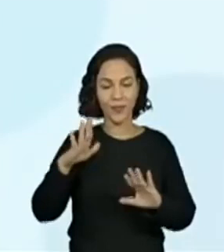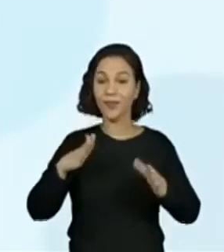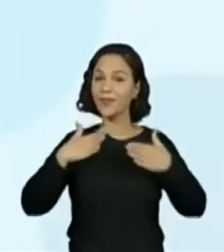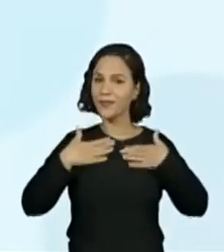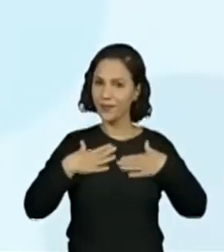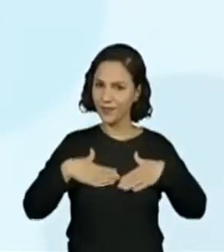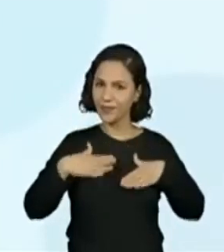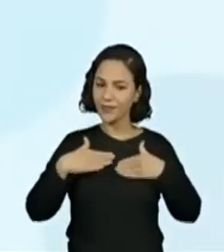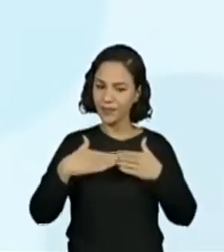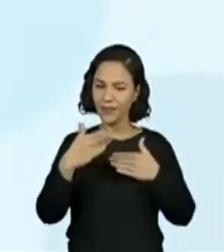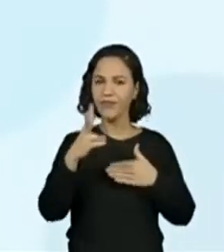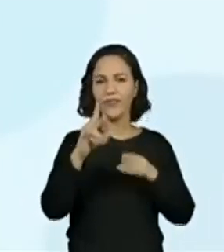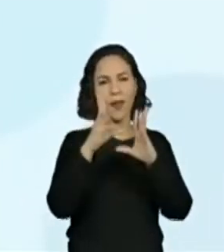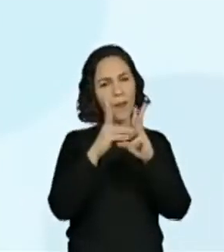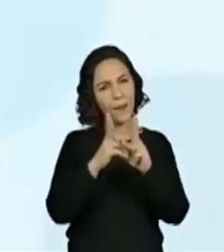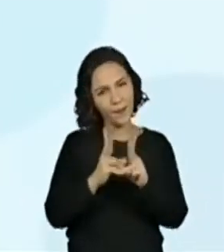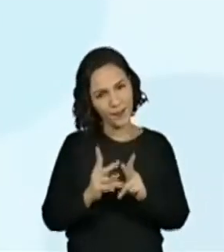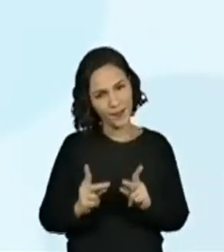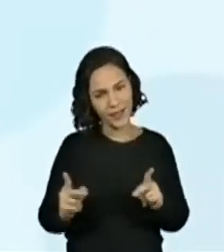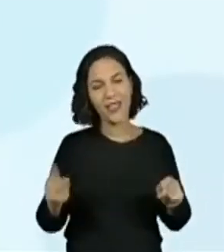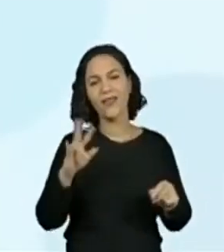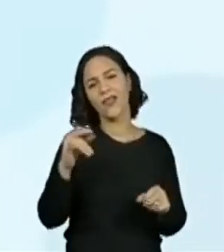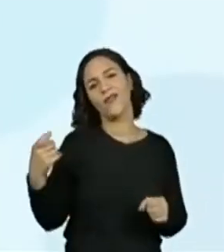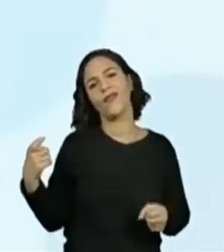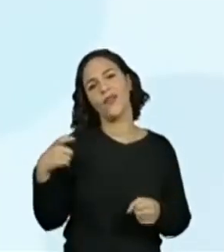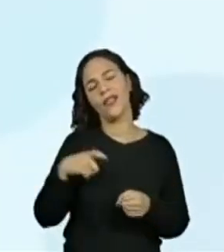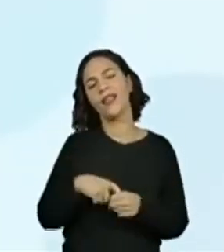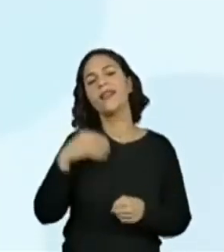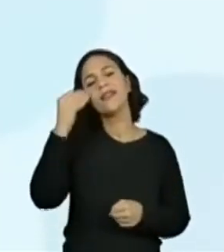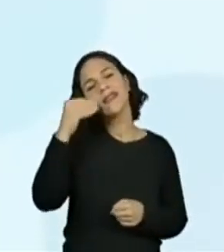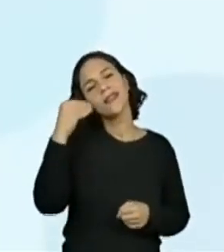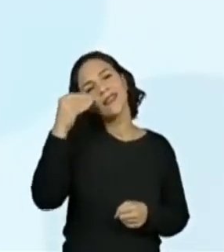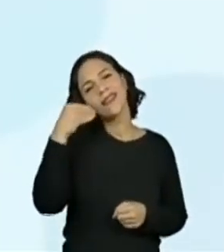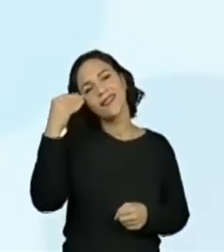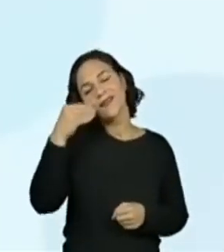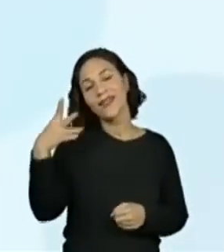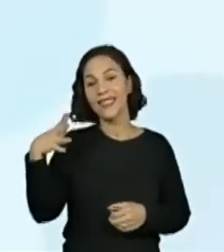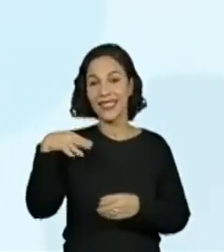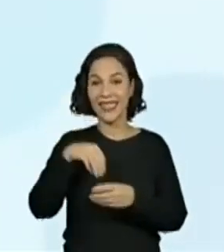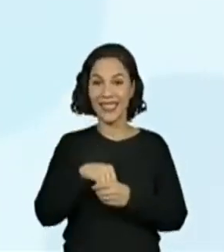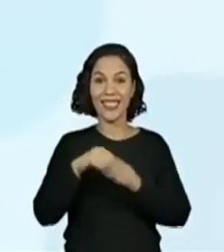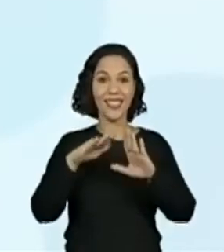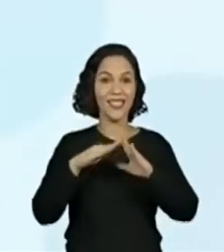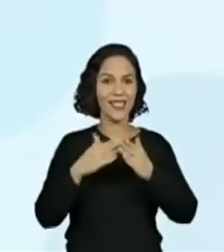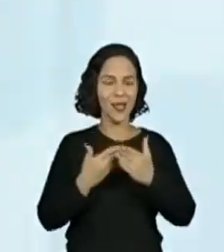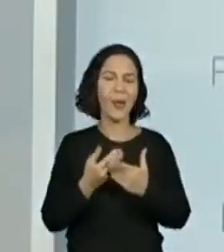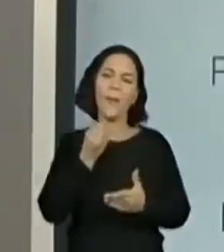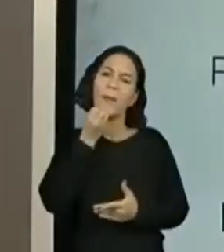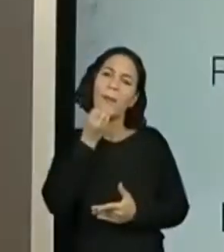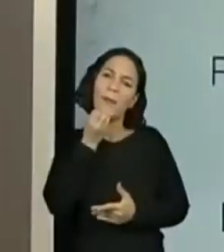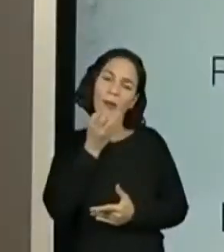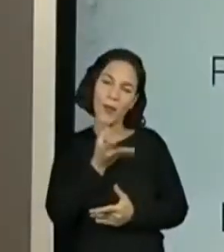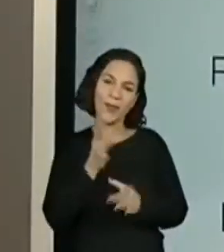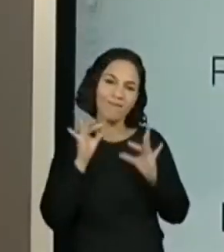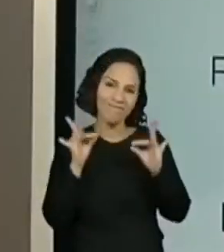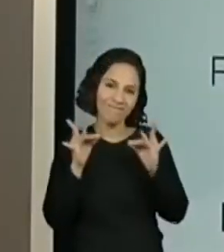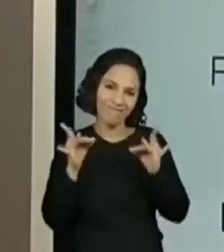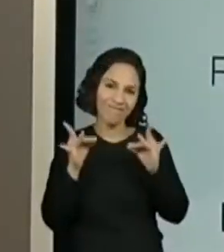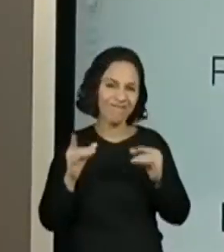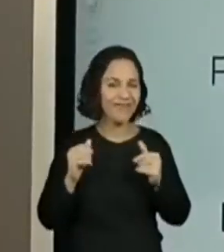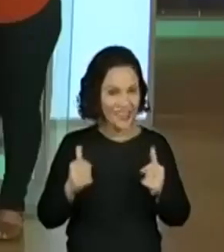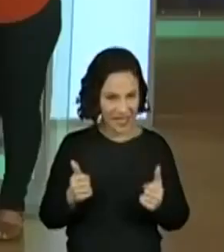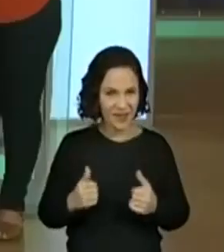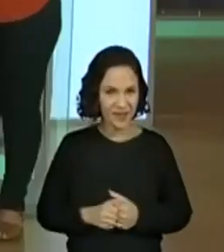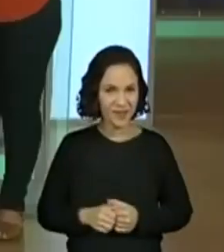breve tudo isso vai passar e a gente vai poder vivenciar esses momentos que são sempre muito bons de estarmos juntos, certo?